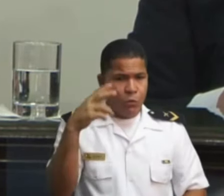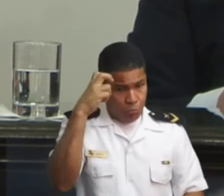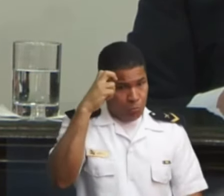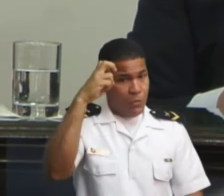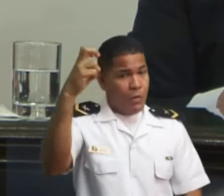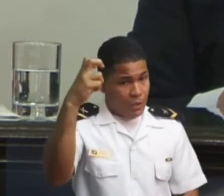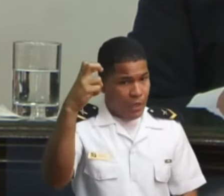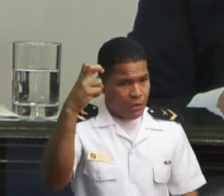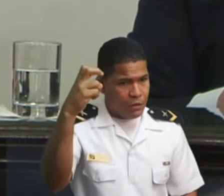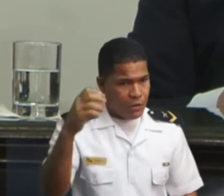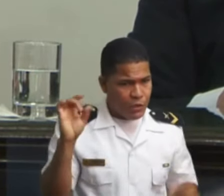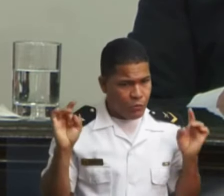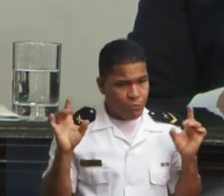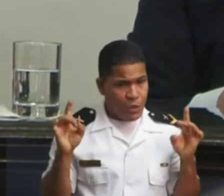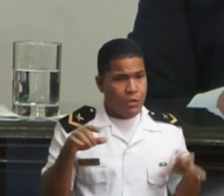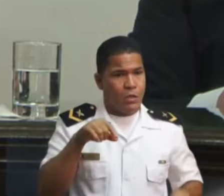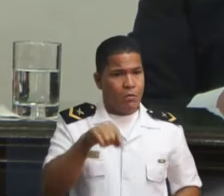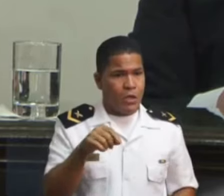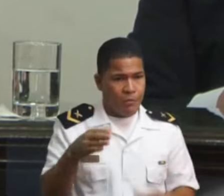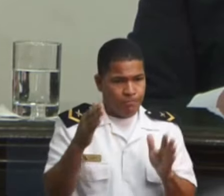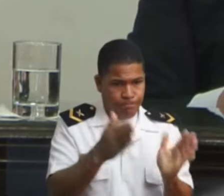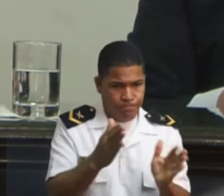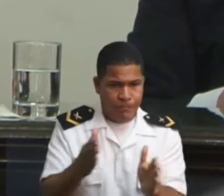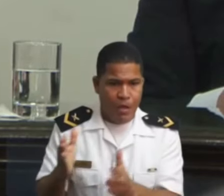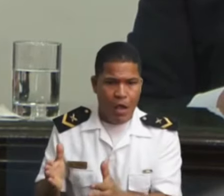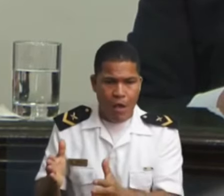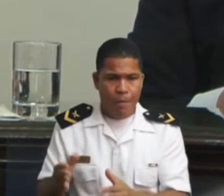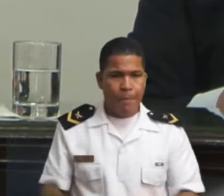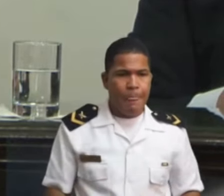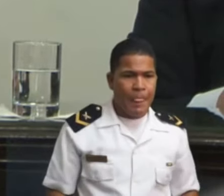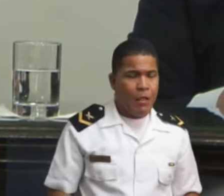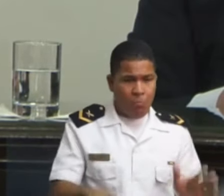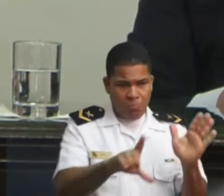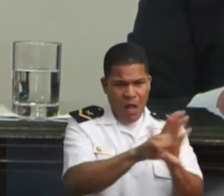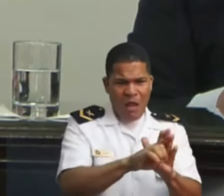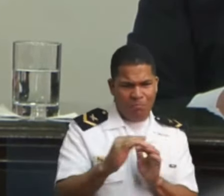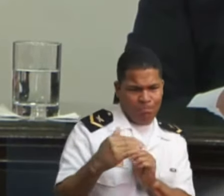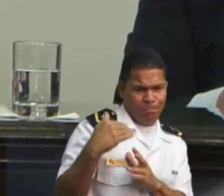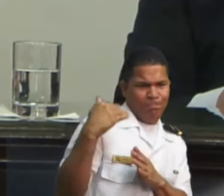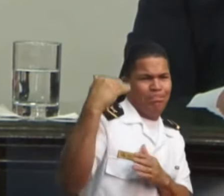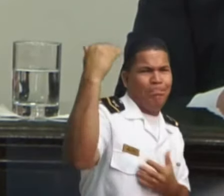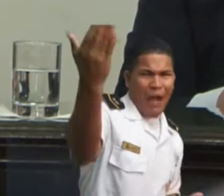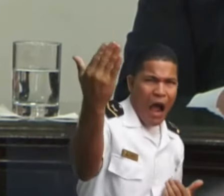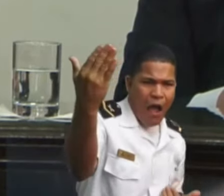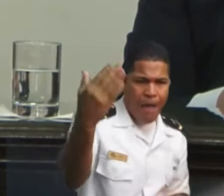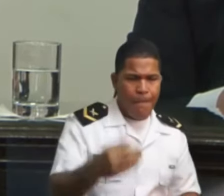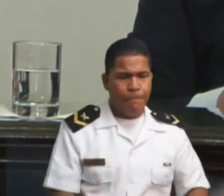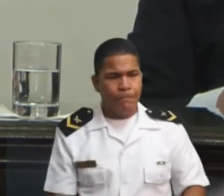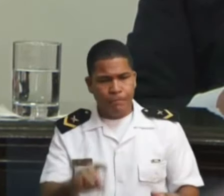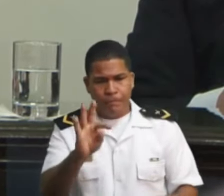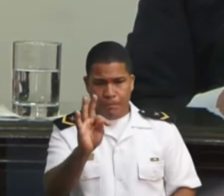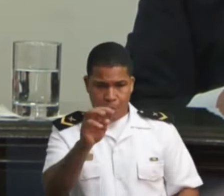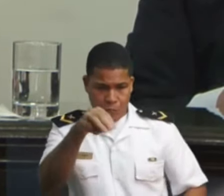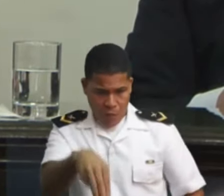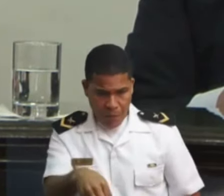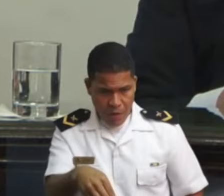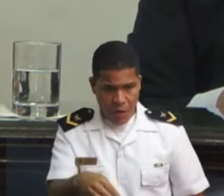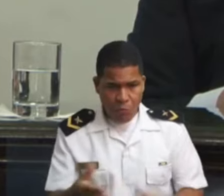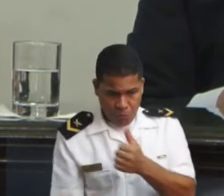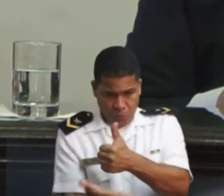uma de suas áreas. A lei foi além. O tribunal, como uma das suas